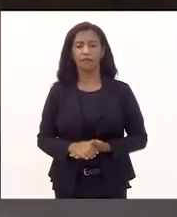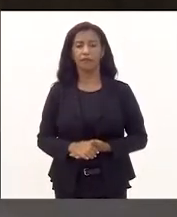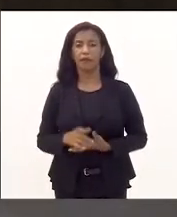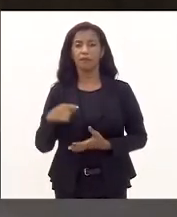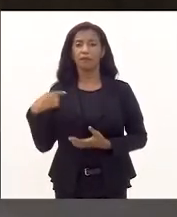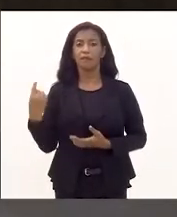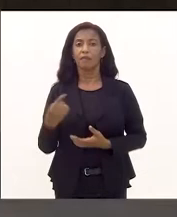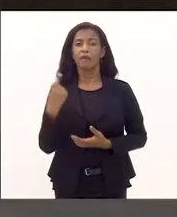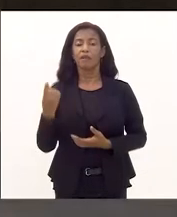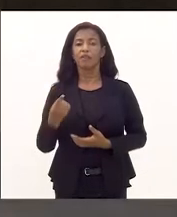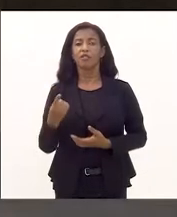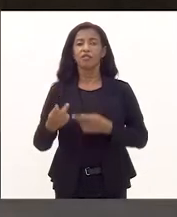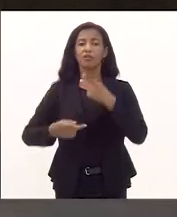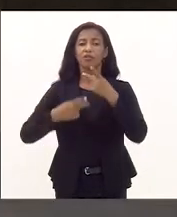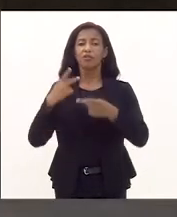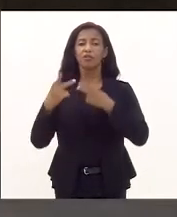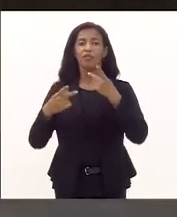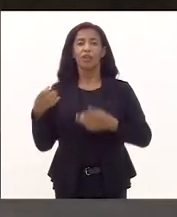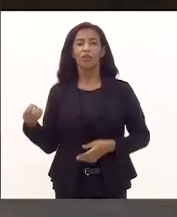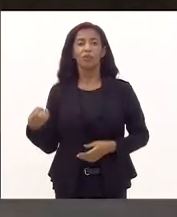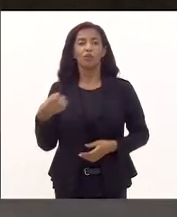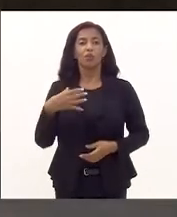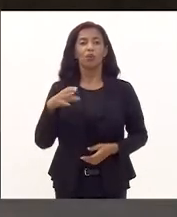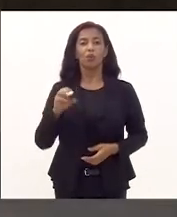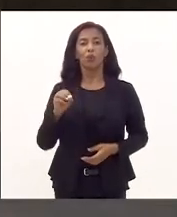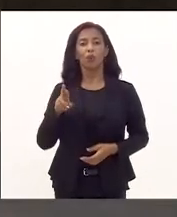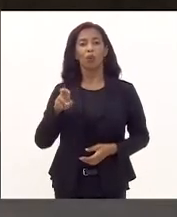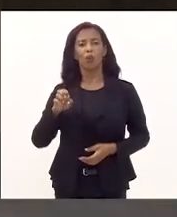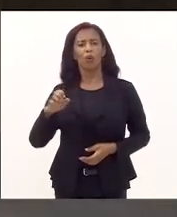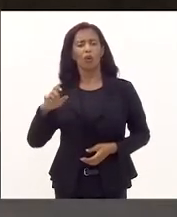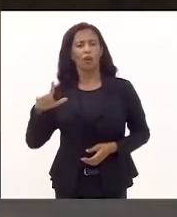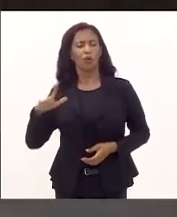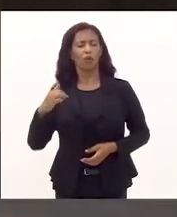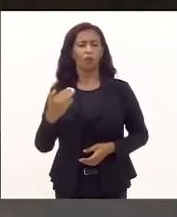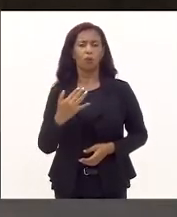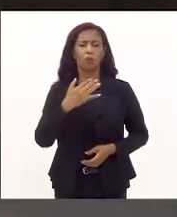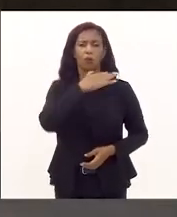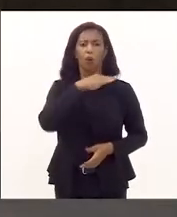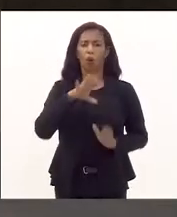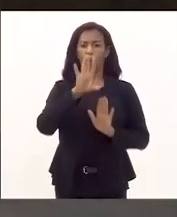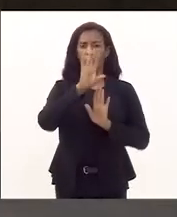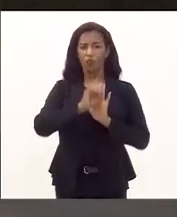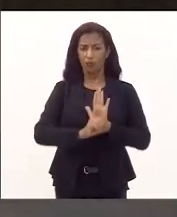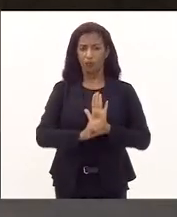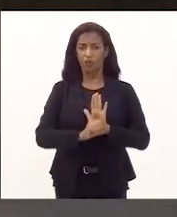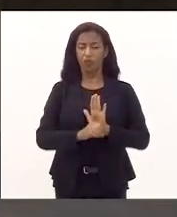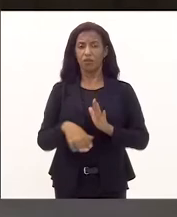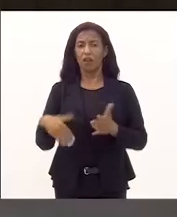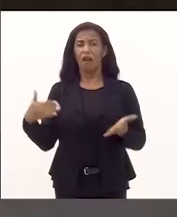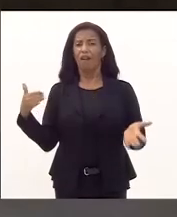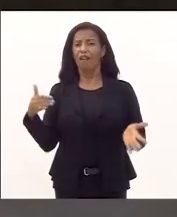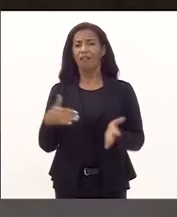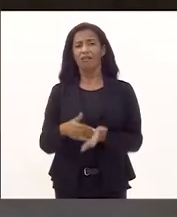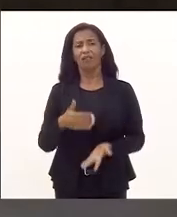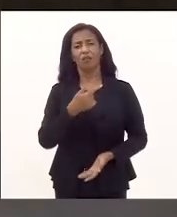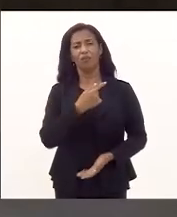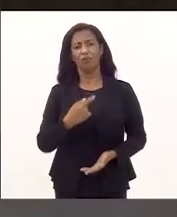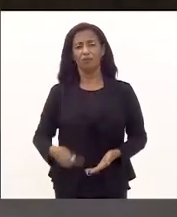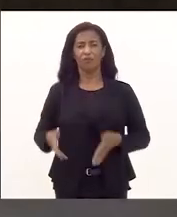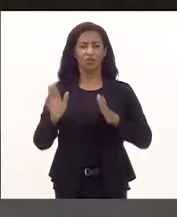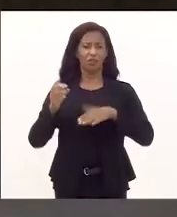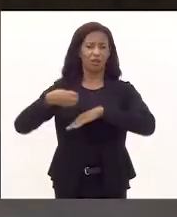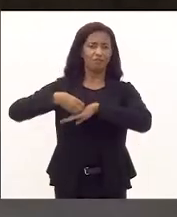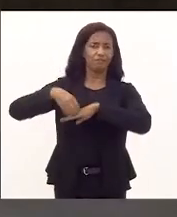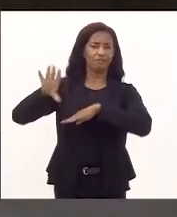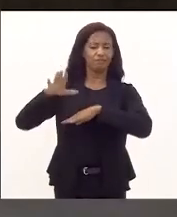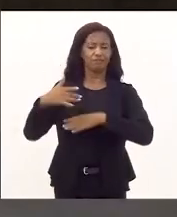gente fale com esse novo coronel. Porque ofício até o governador já fizemos. Então, fica